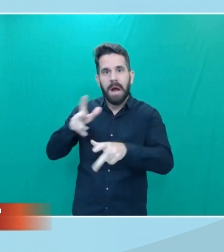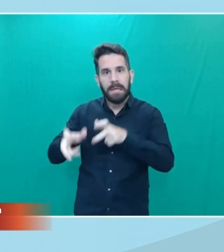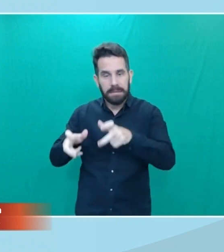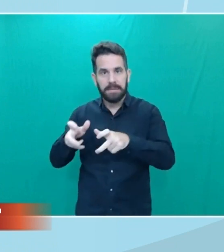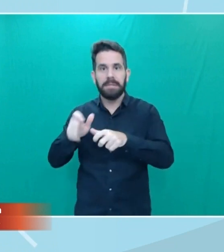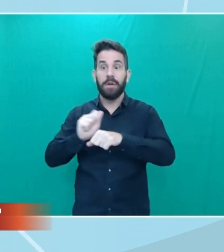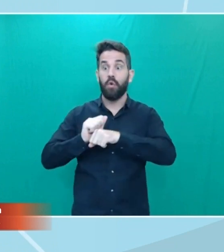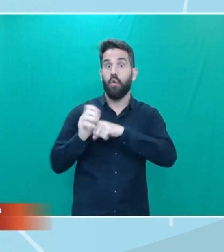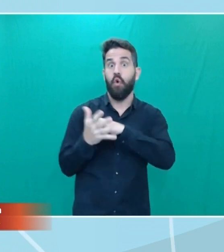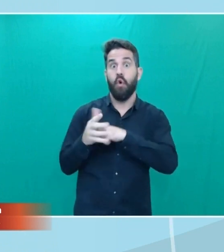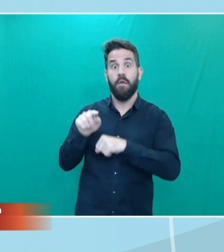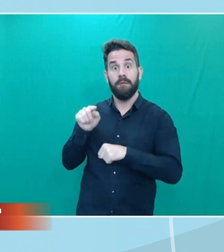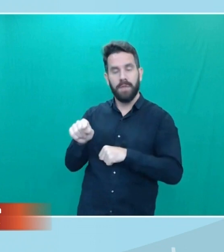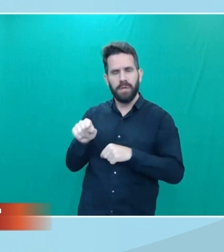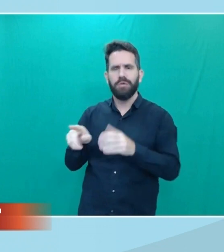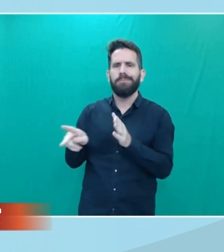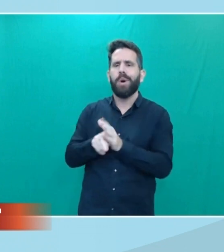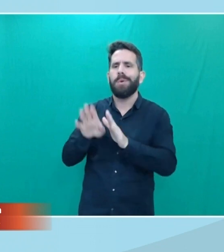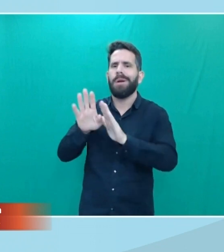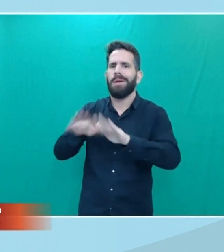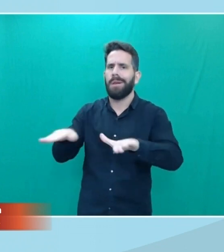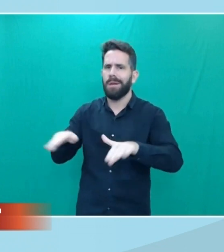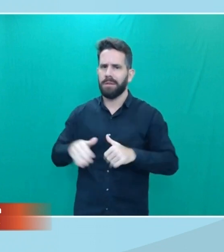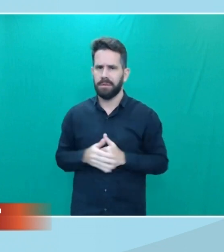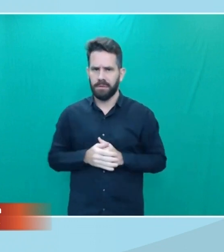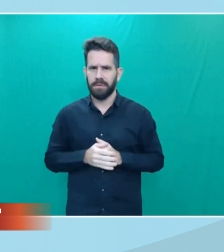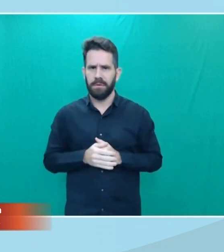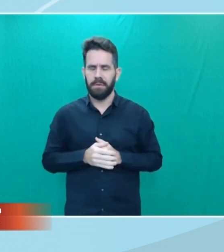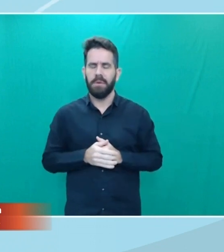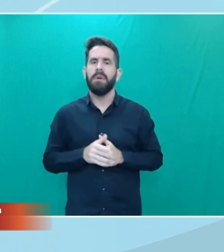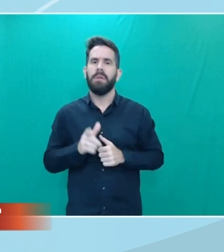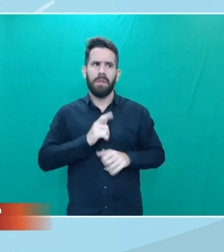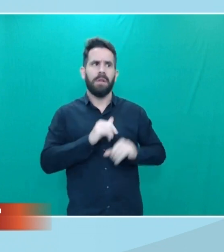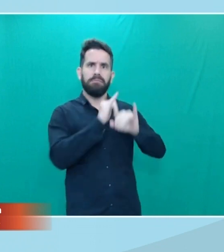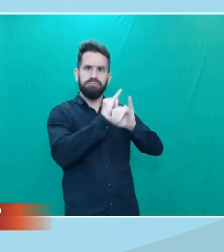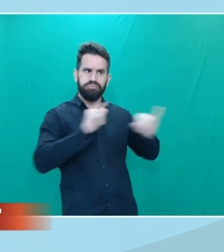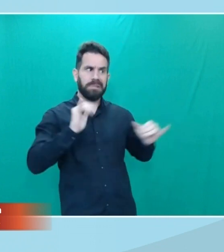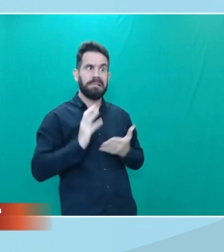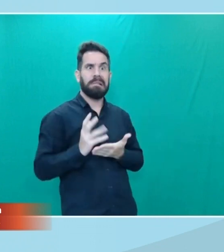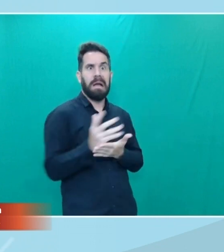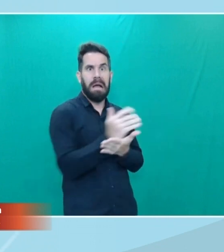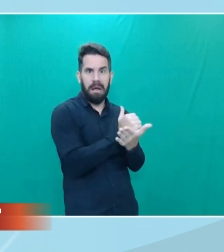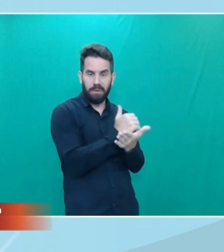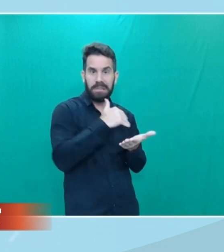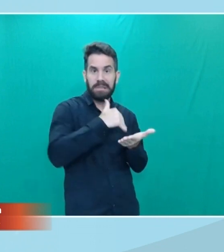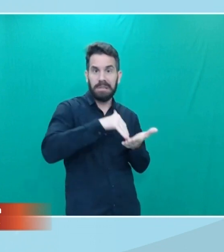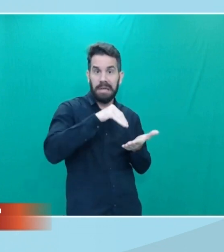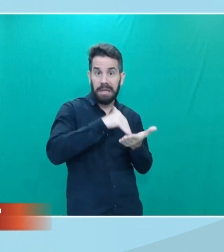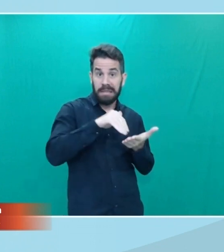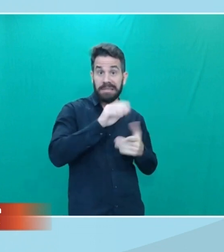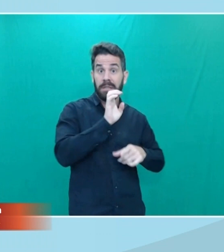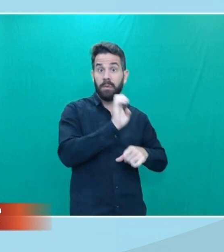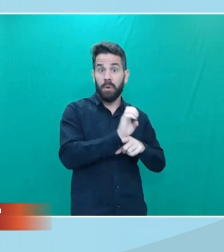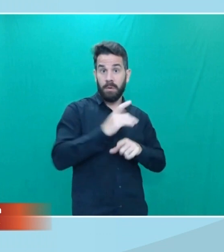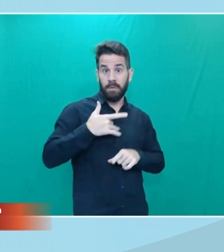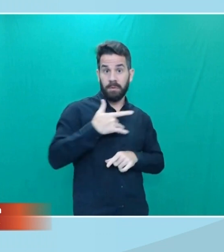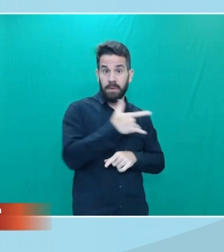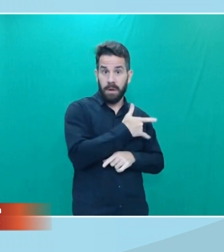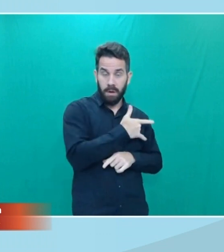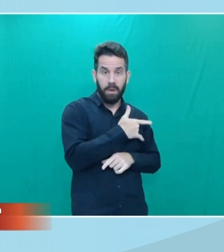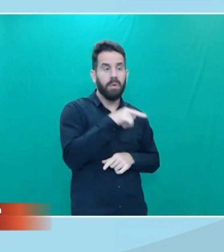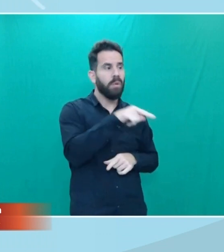no público infantil. Dados divulgados nesta quarta-feira pela Secretaria Estadual de Saúde mostram que menos